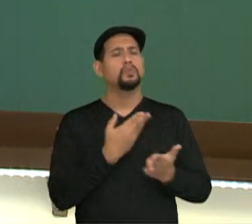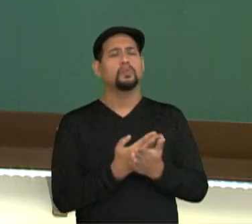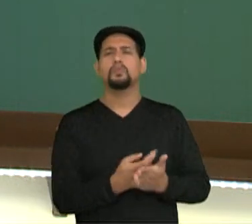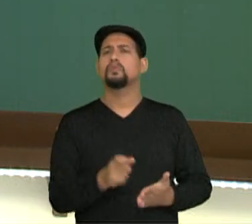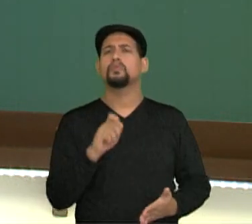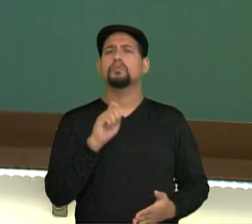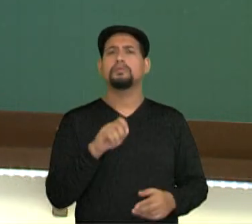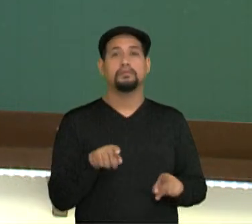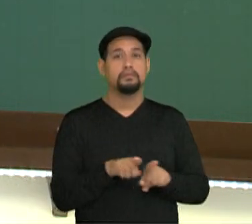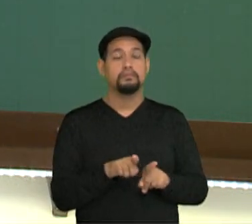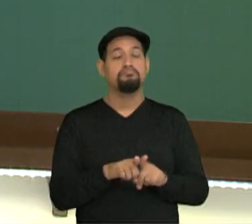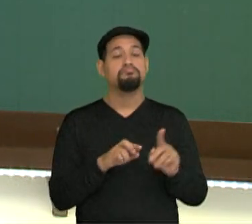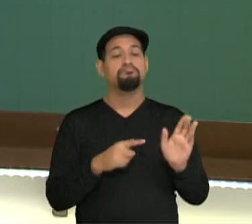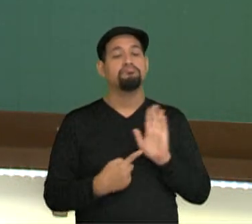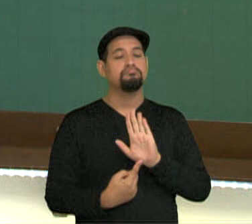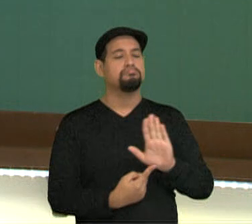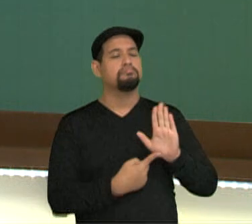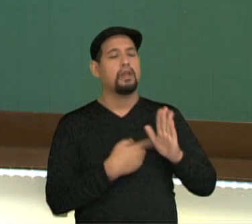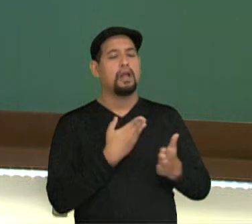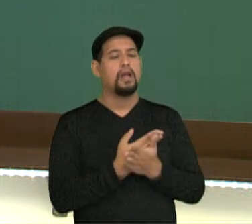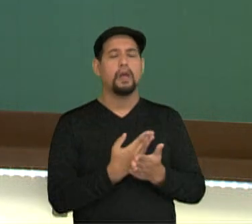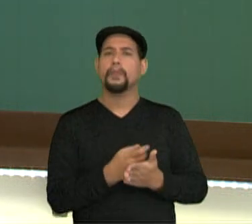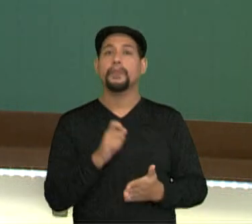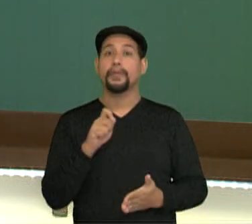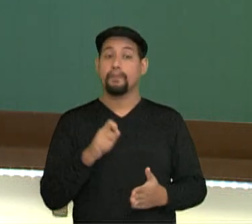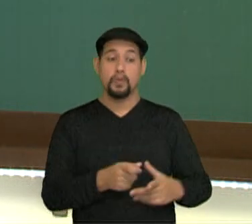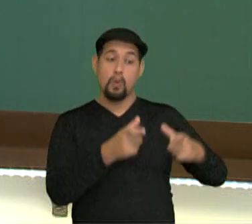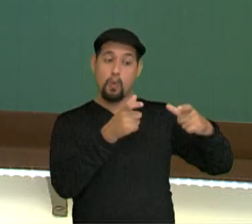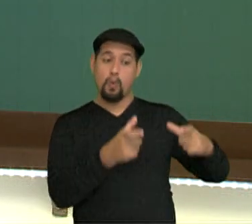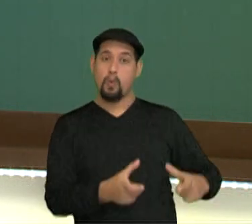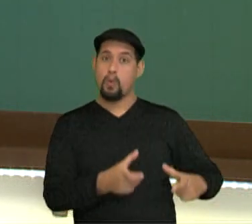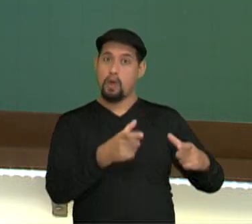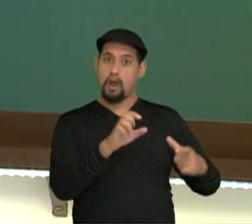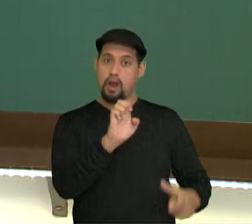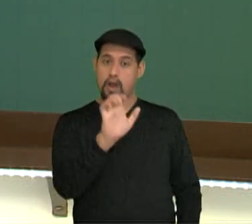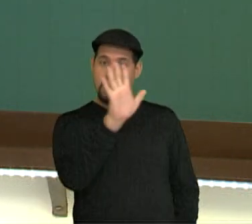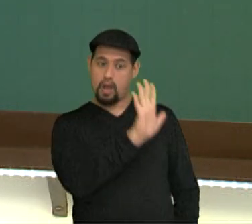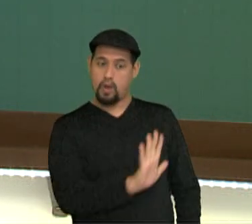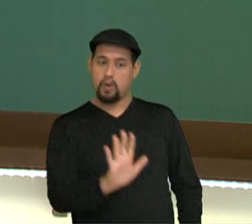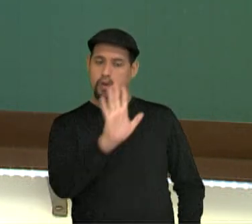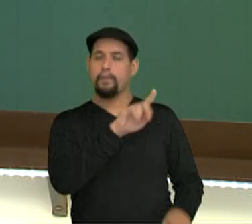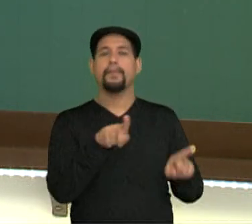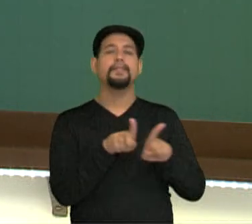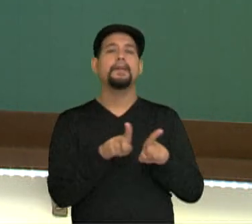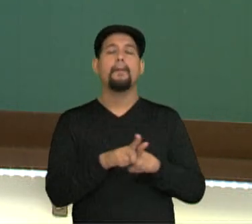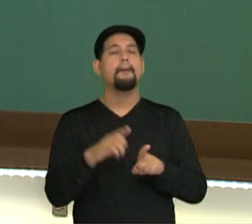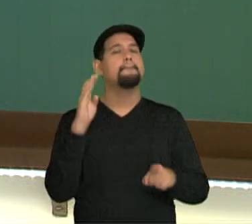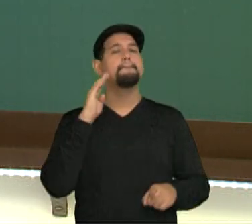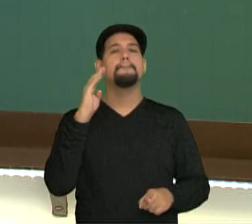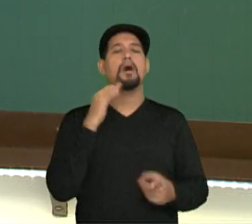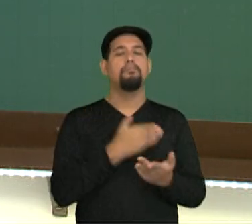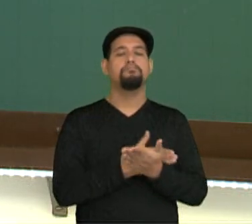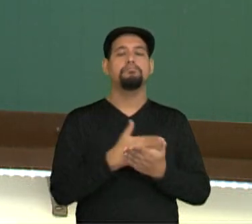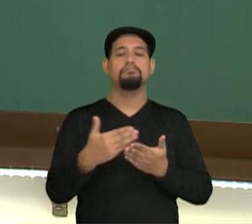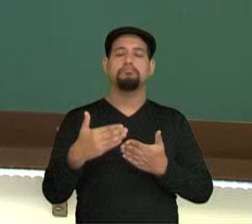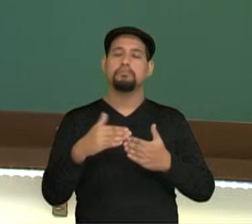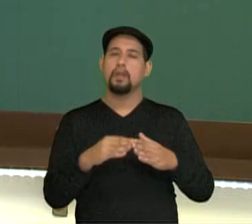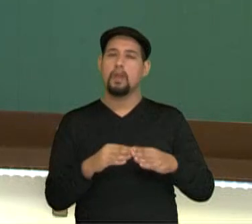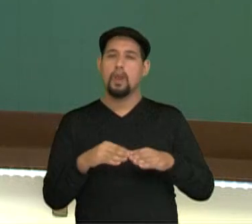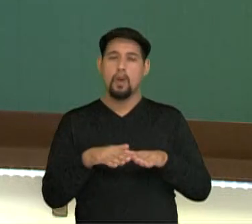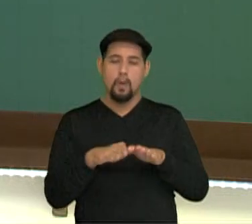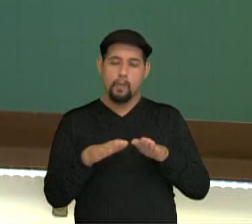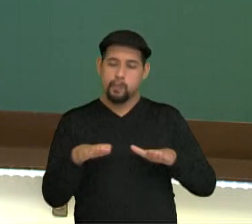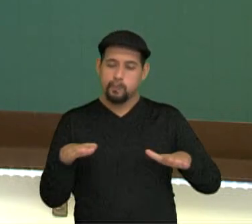estudou, do que nós tratamos nessa nossa aula de hoje? Localização do continente europeu e as principais formas de relevo do